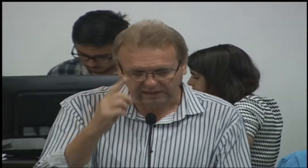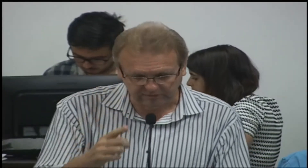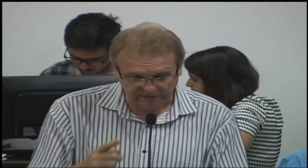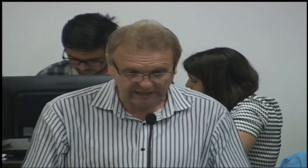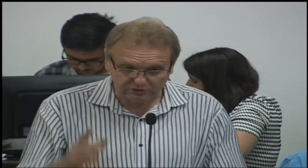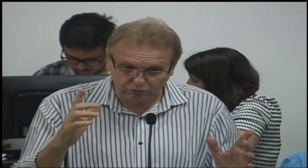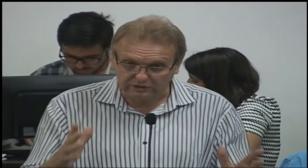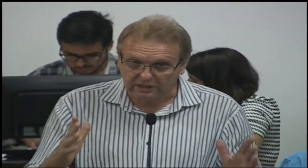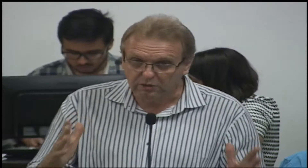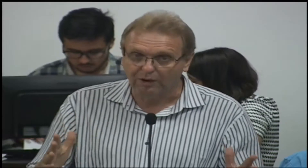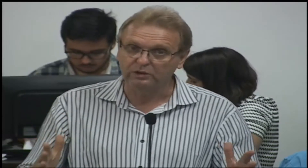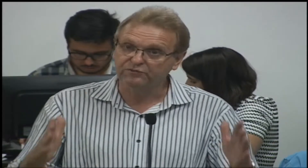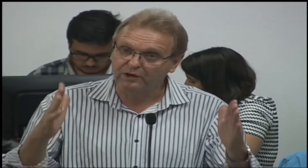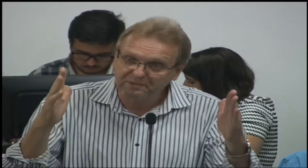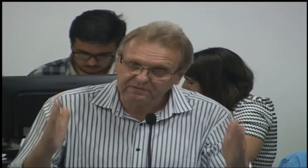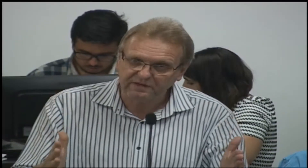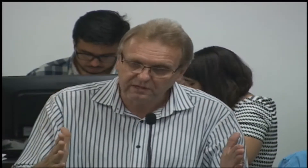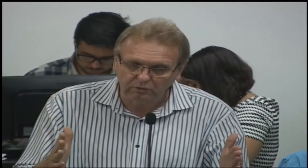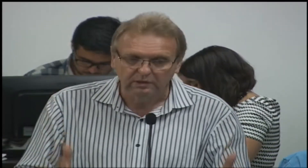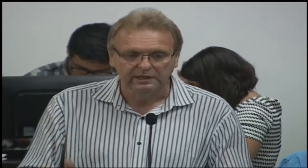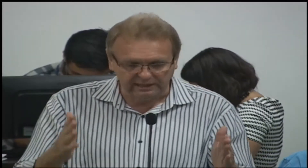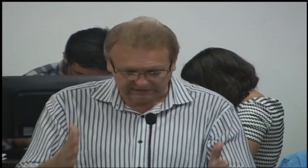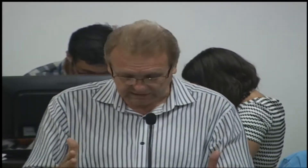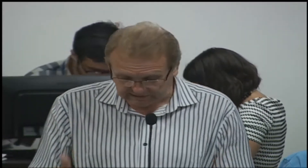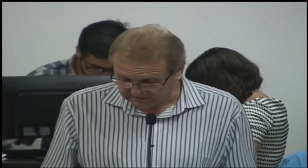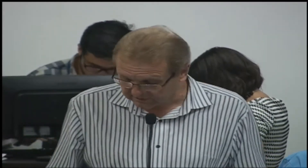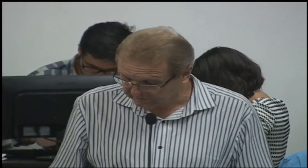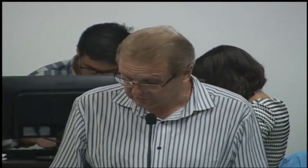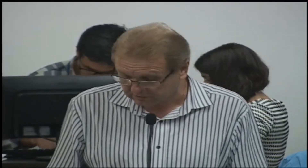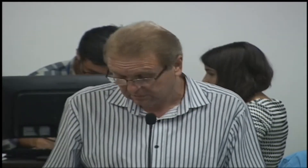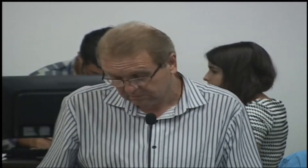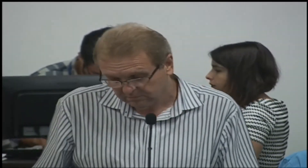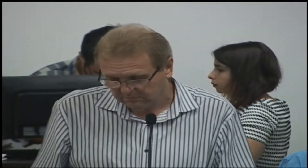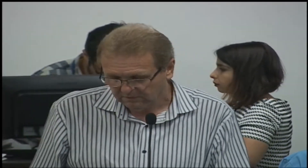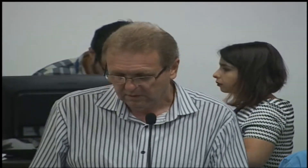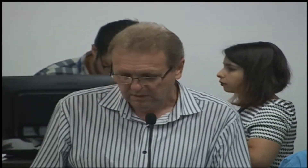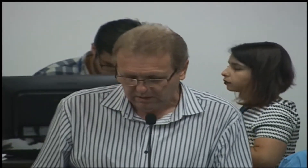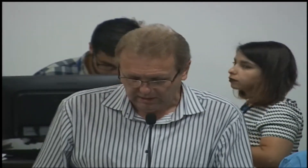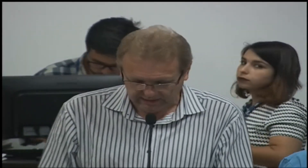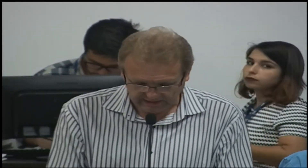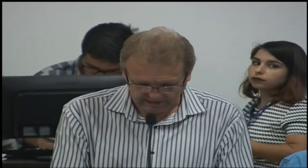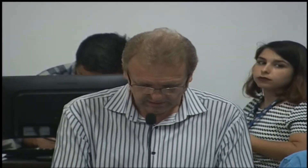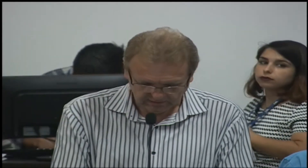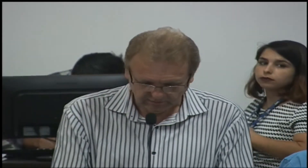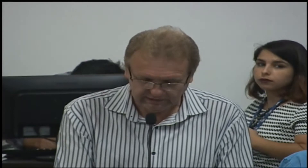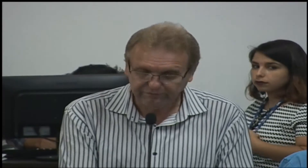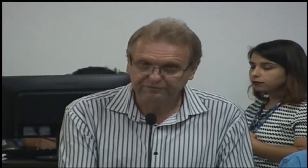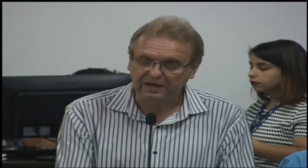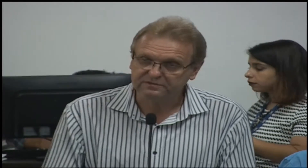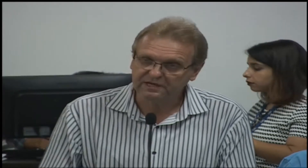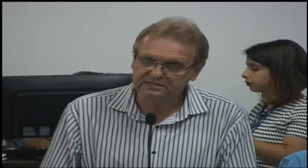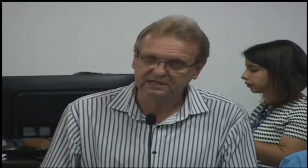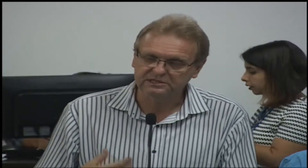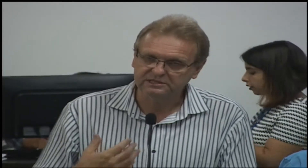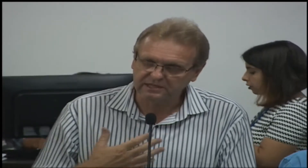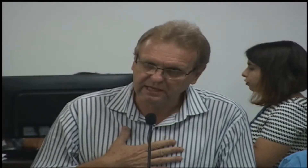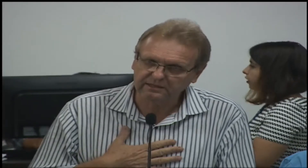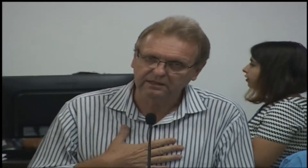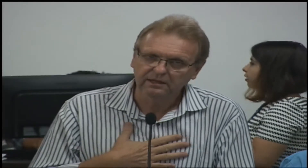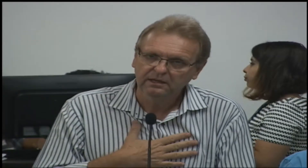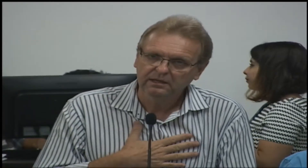os movimentos, que me parece que agora são 4. São para os 4 movimentos, e sim para a